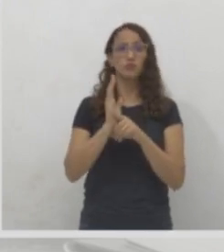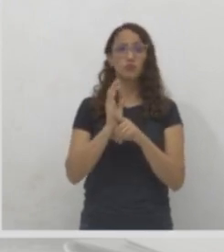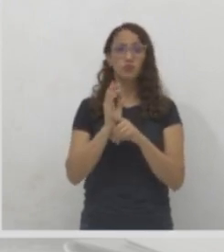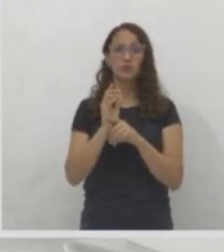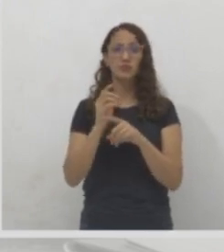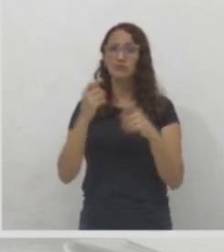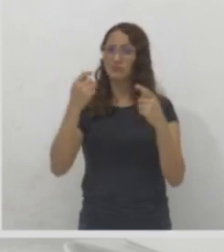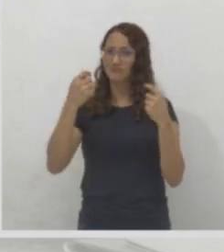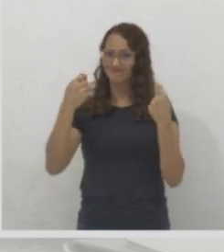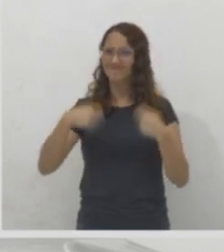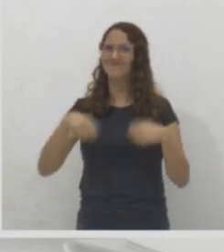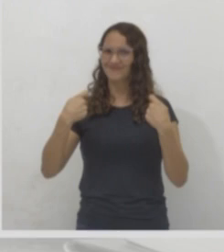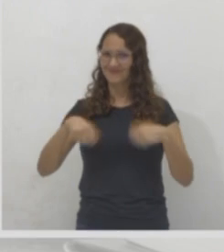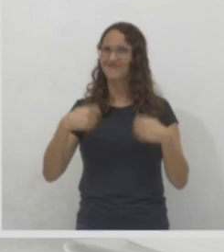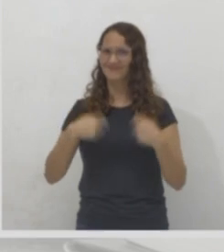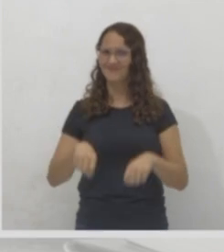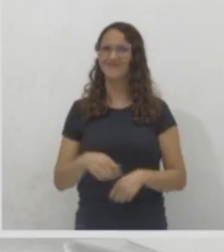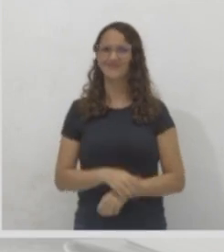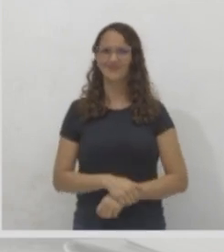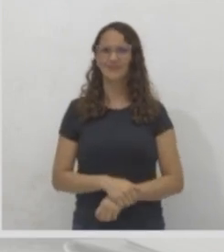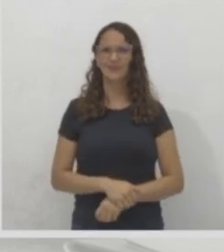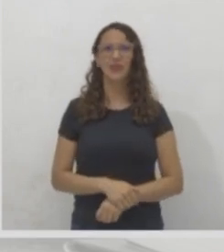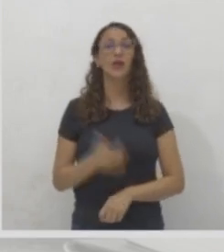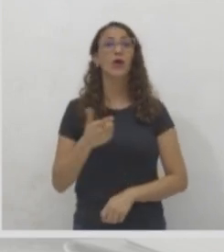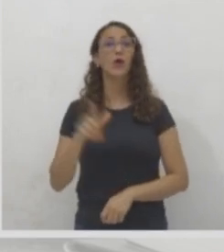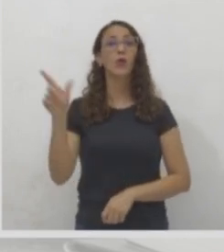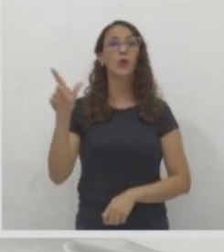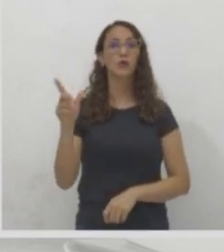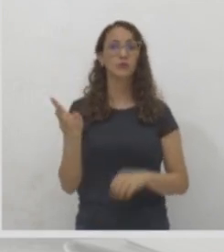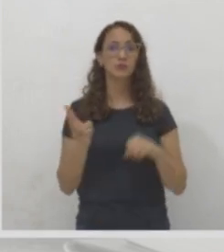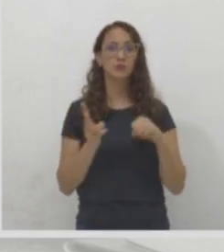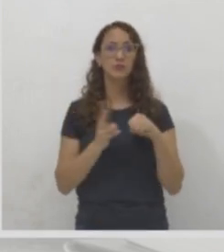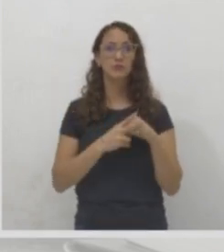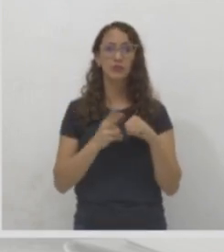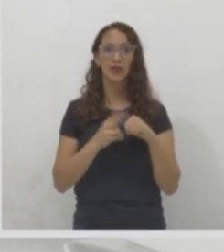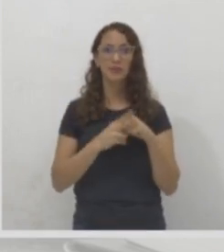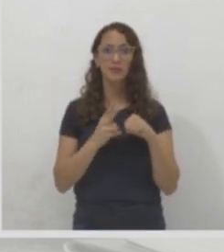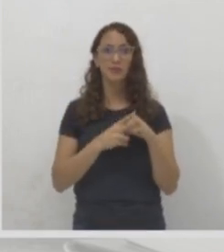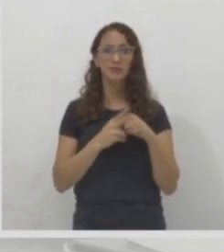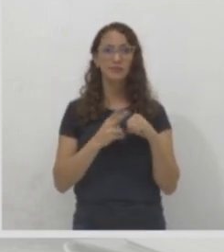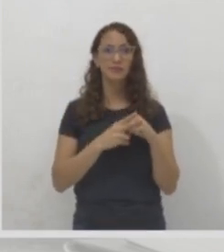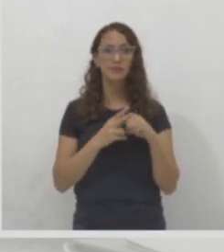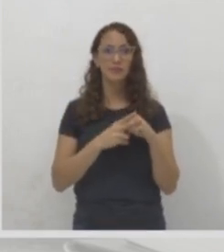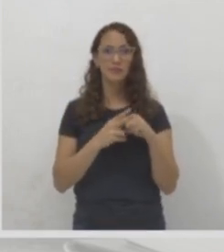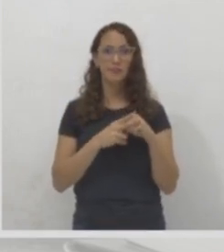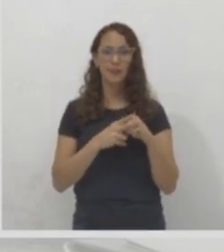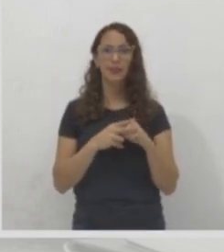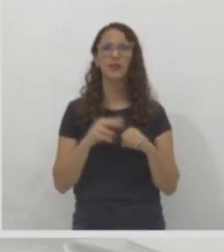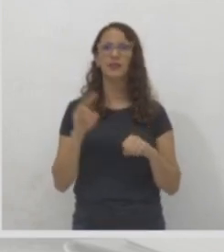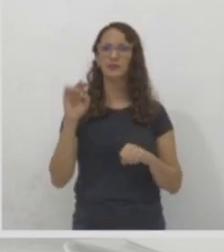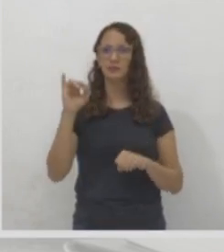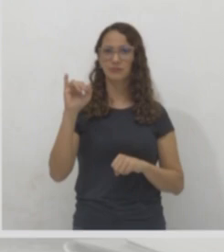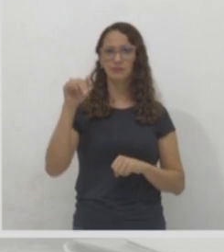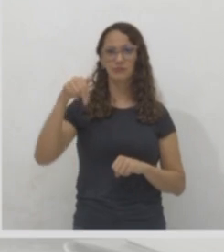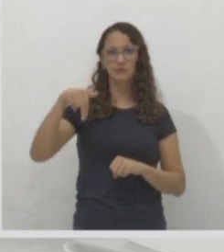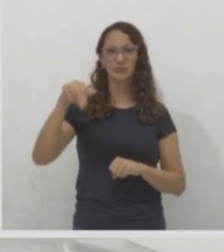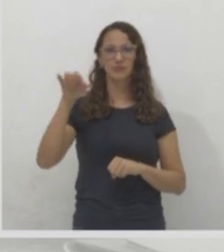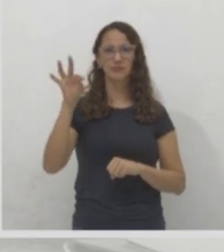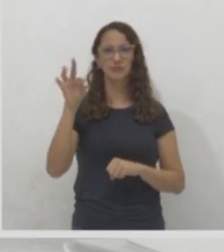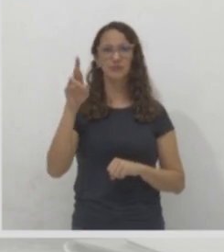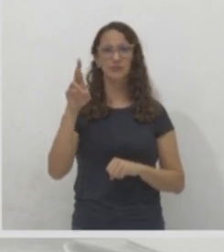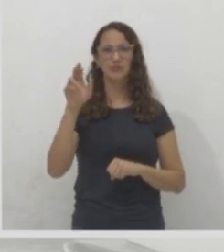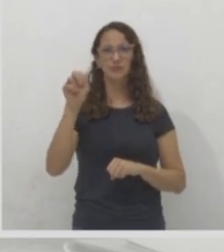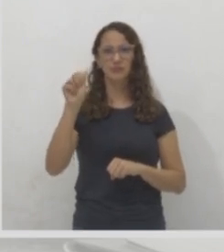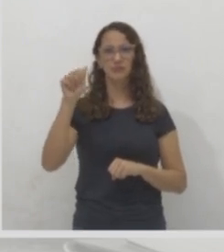E os verbos não significativos, também temos os verbos chamados de verbos intransitivos. Esse não